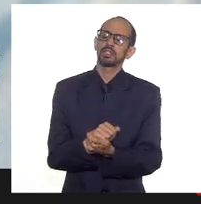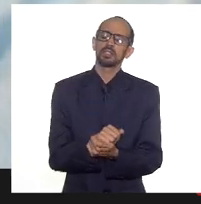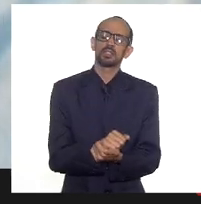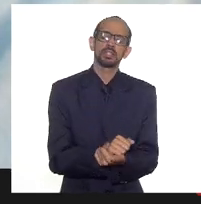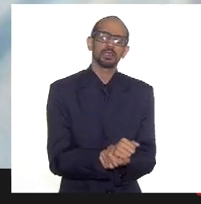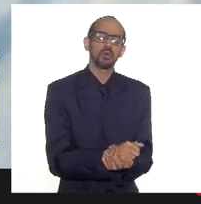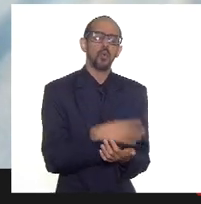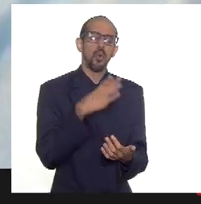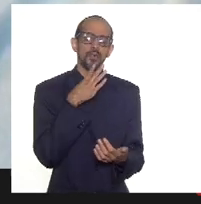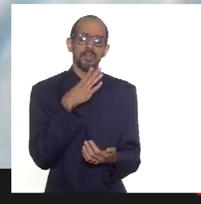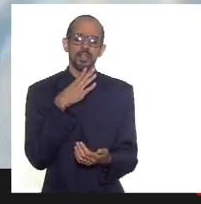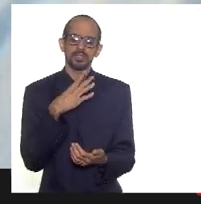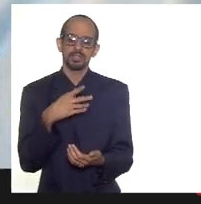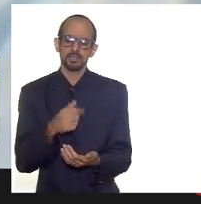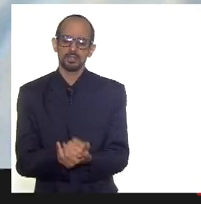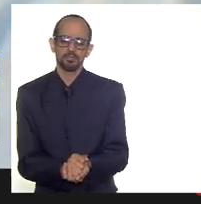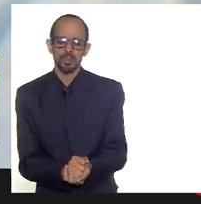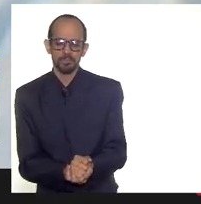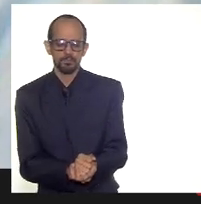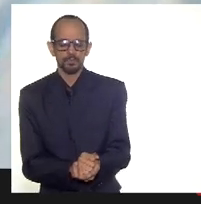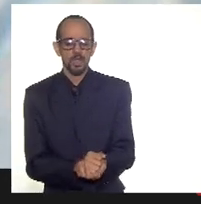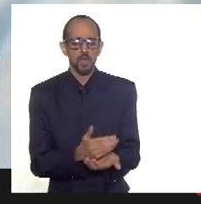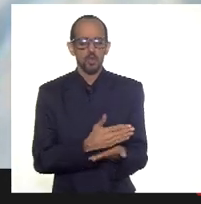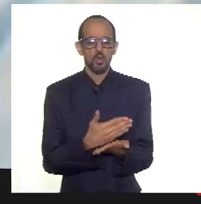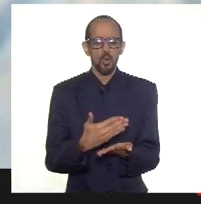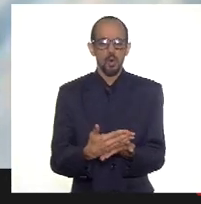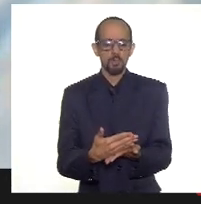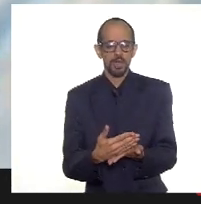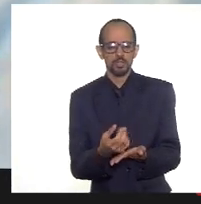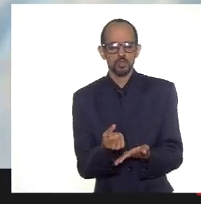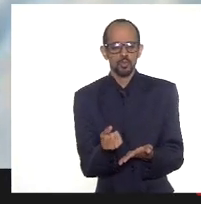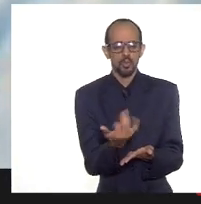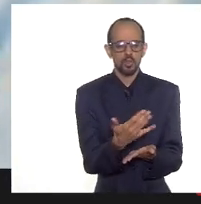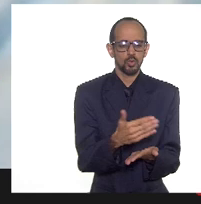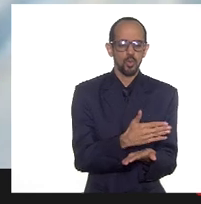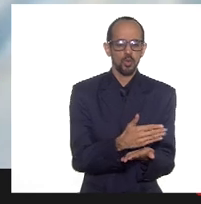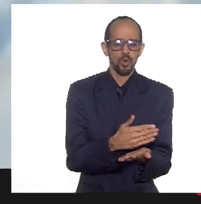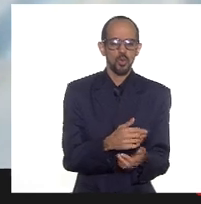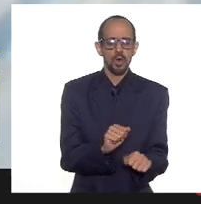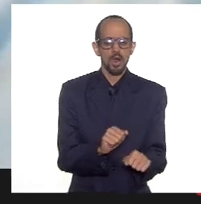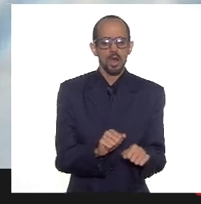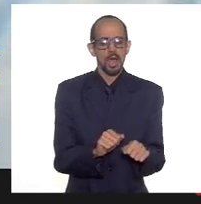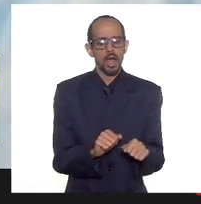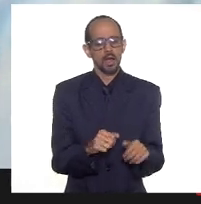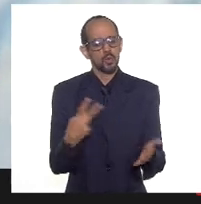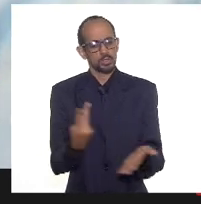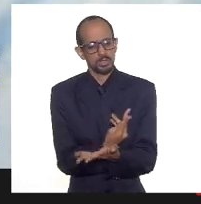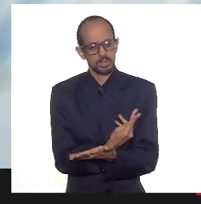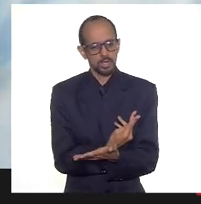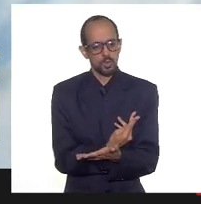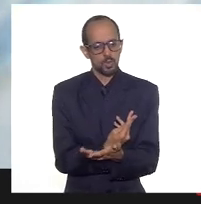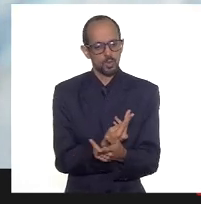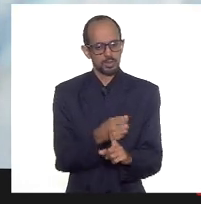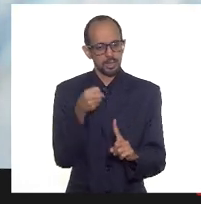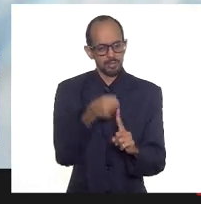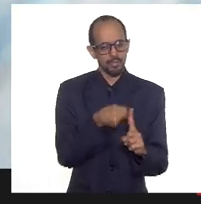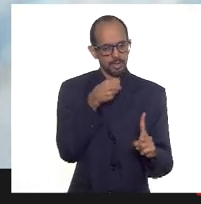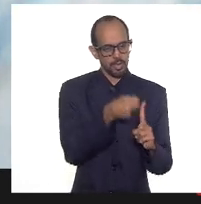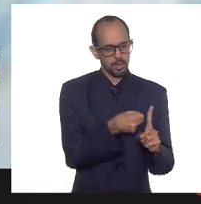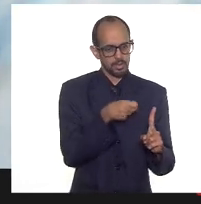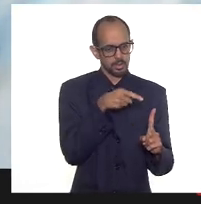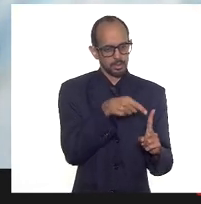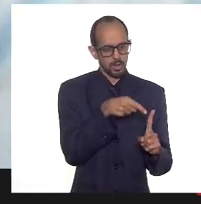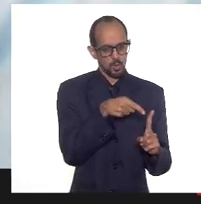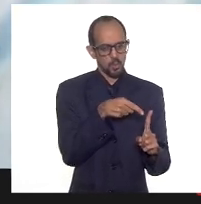no início, quando começaram as agressões de traficantes, expulsão de terreiros, começou lá na favela do Tendê, na Ilha